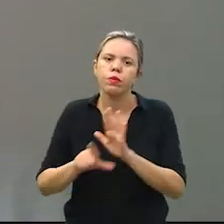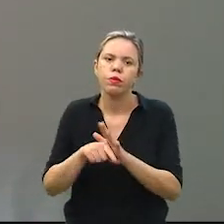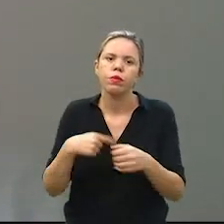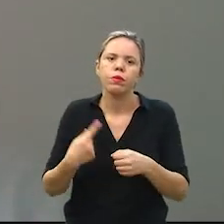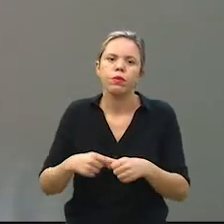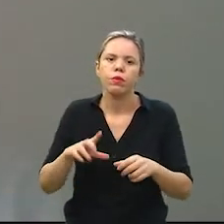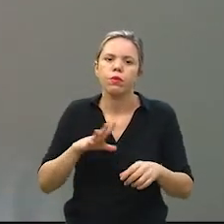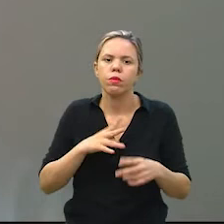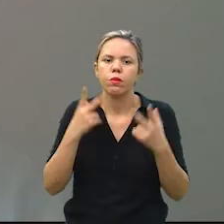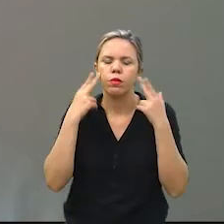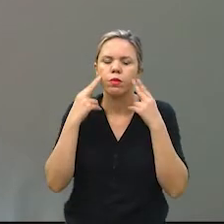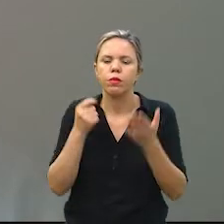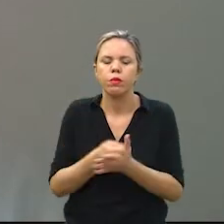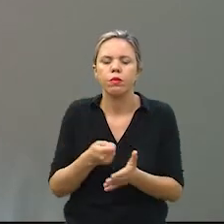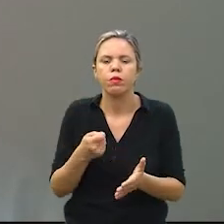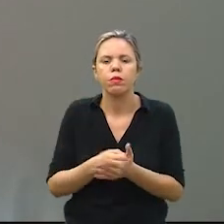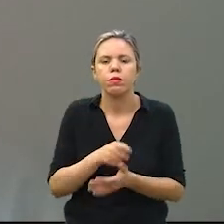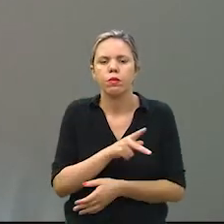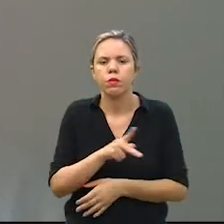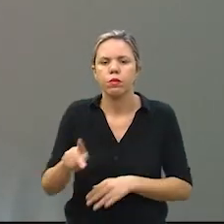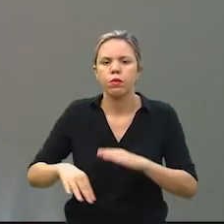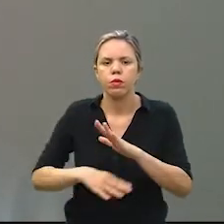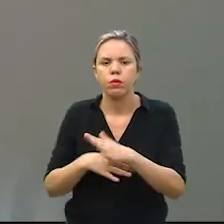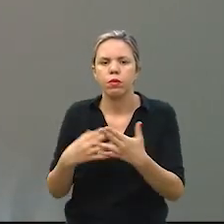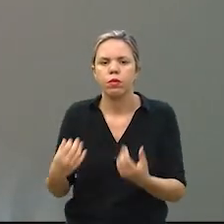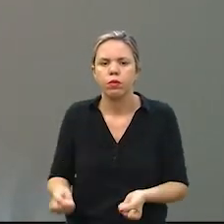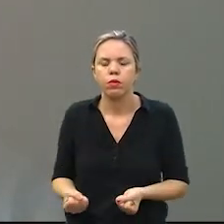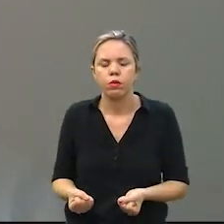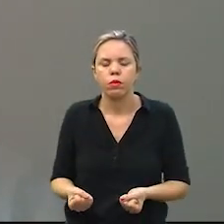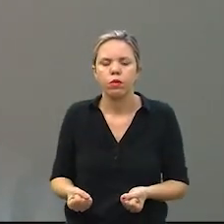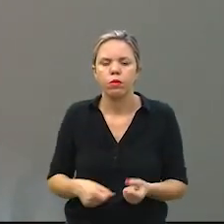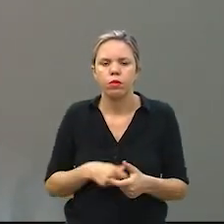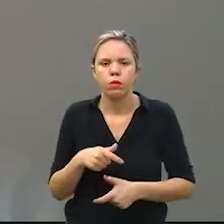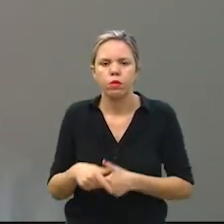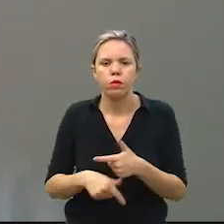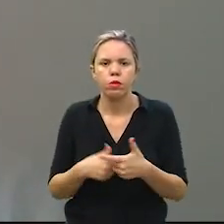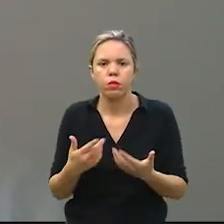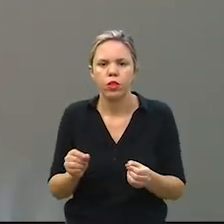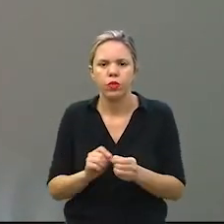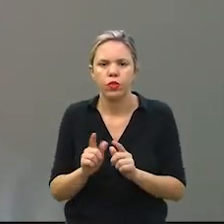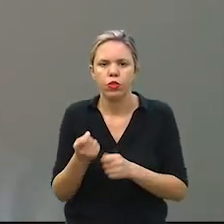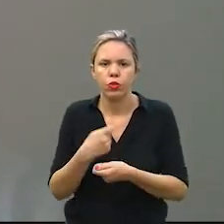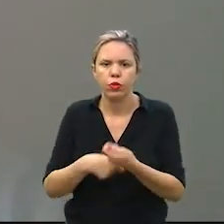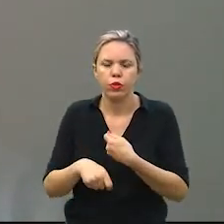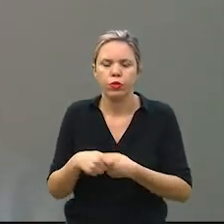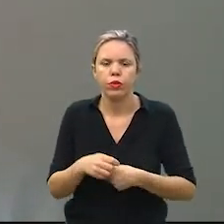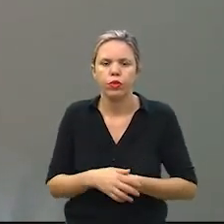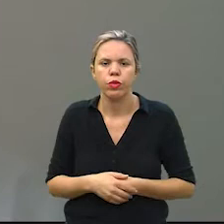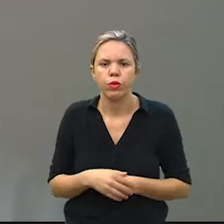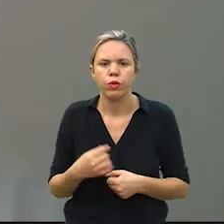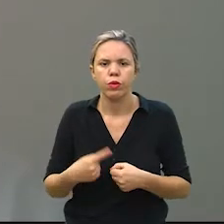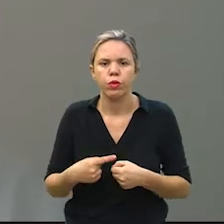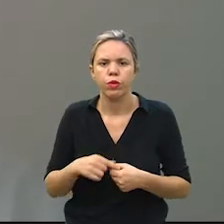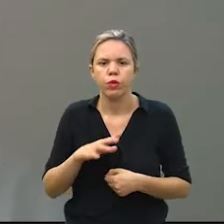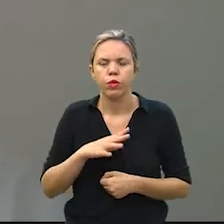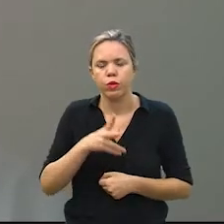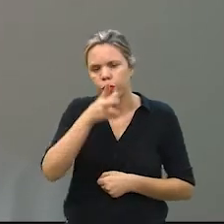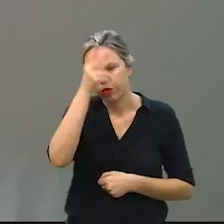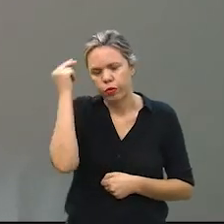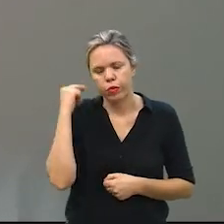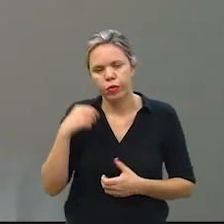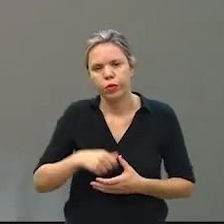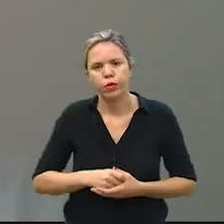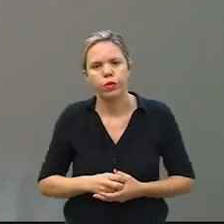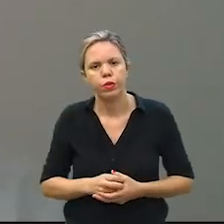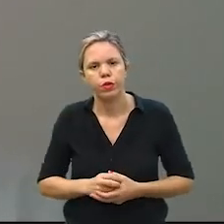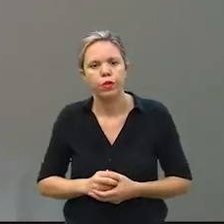orgânica, né, que determinava que o presidente da Câmara assumisse o mandato para fazer a gestão do município como prefeito.